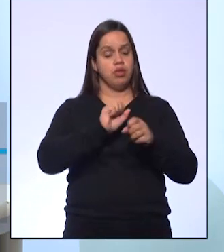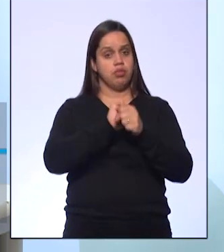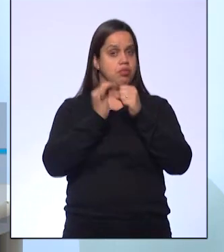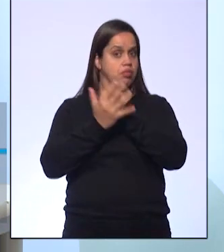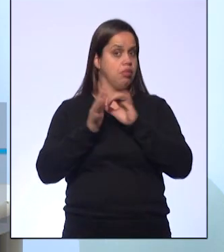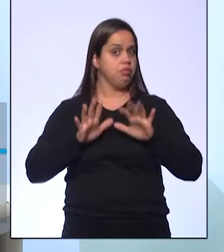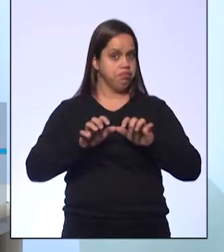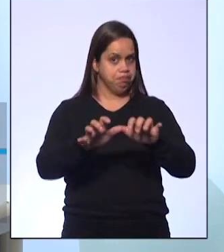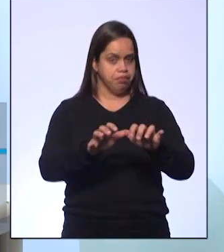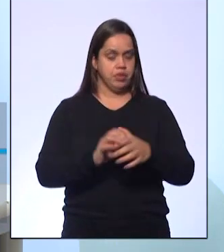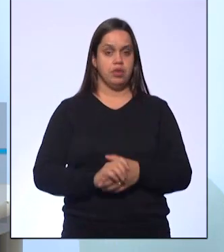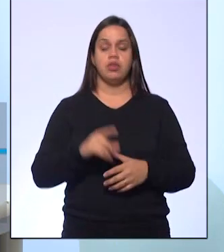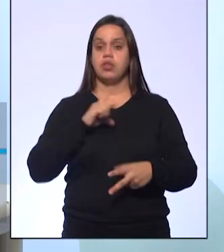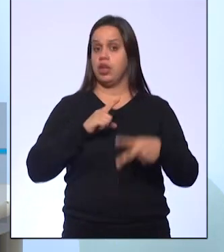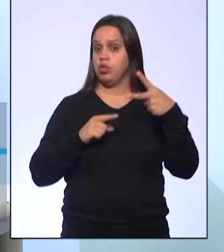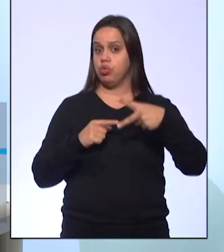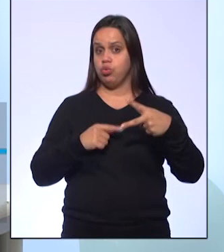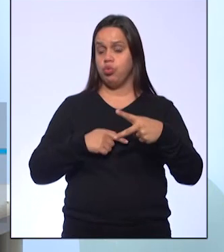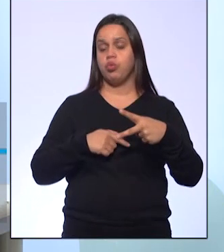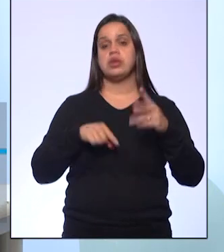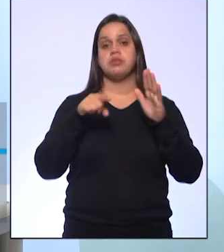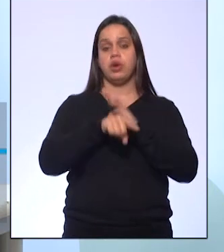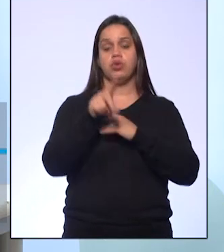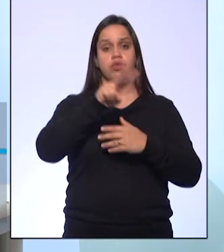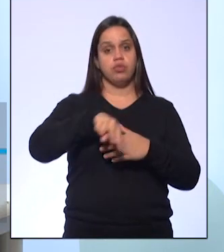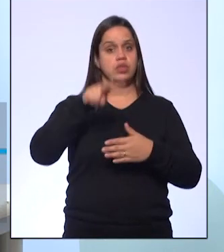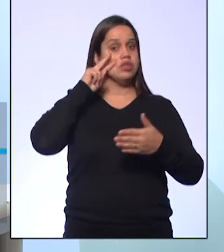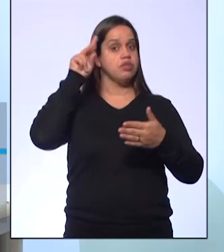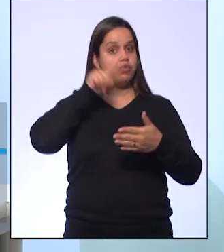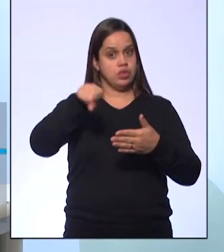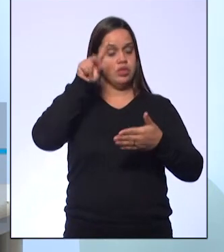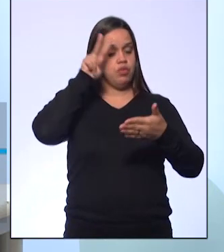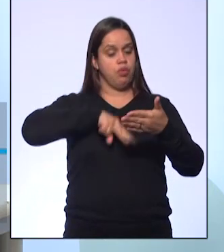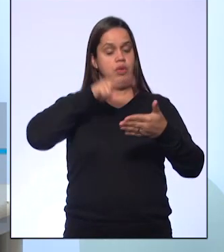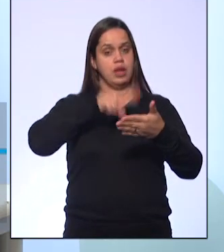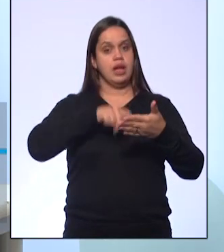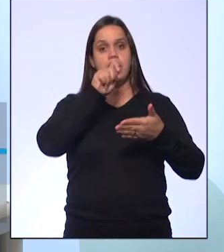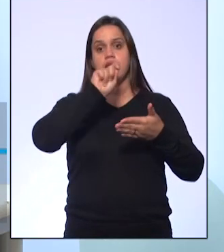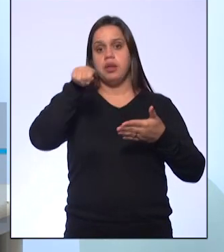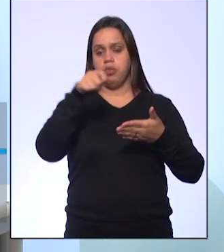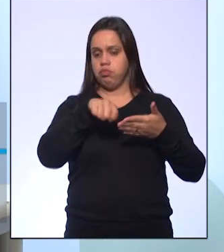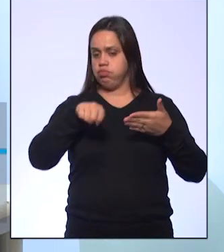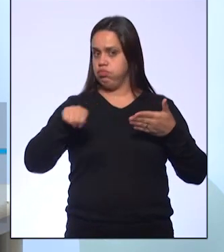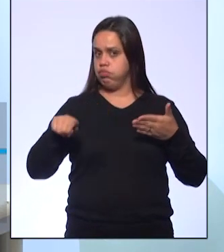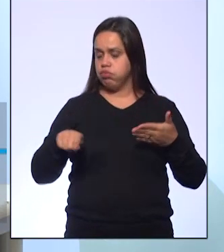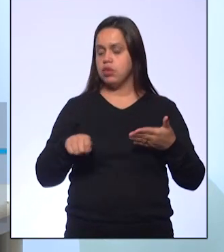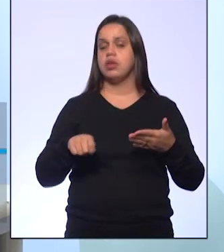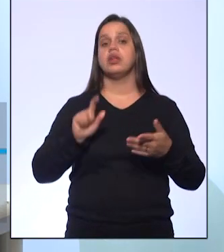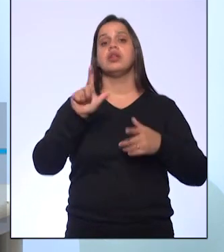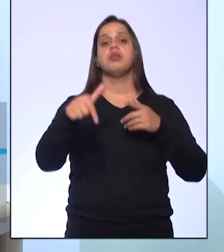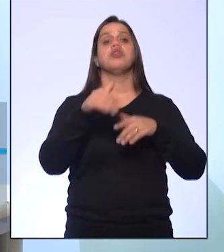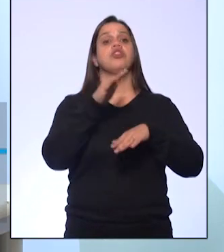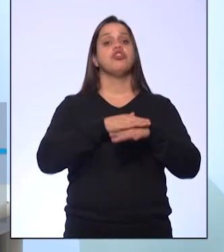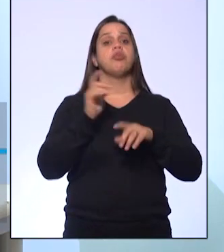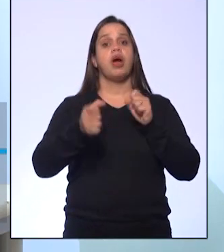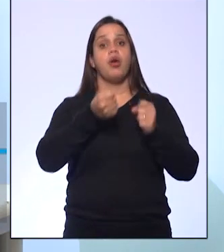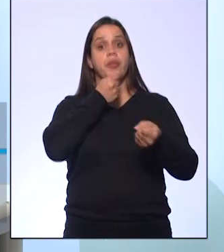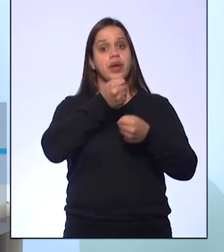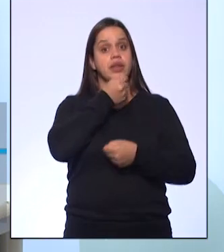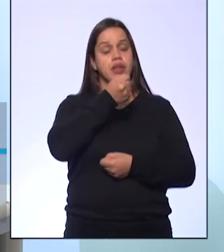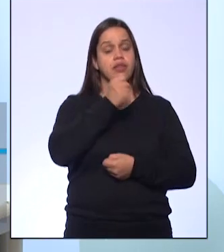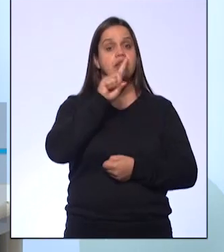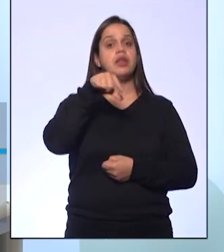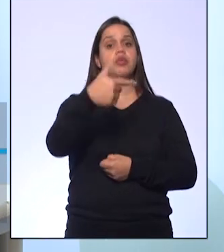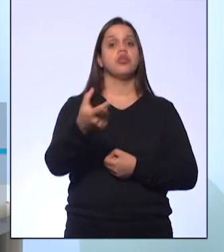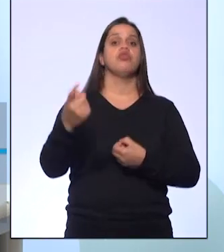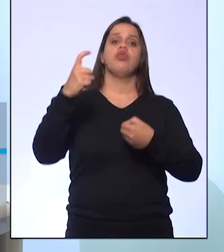2 questões que vocês vão ler, anotar, se possível. Depois a gente vai chamar uma reportagem e